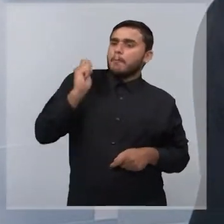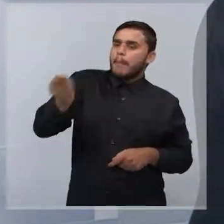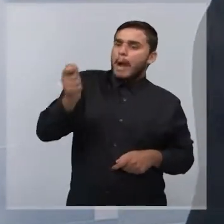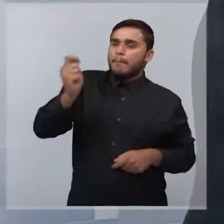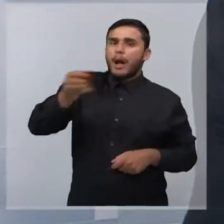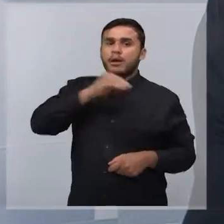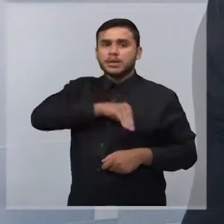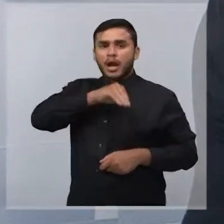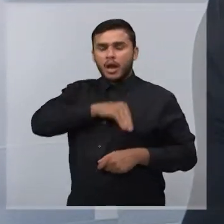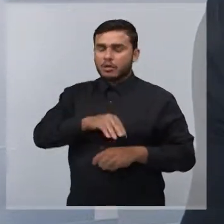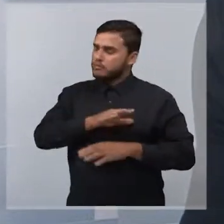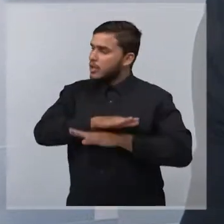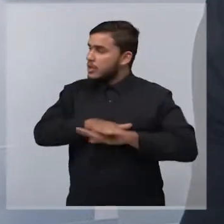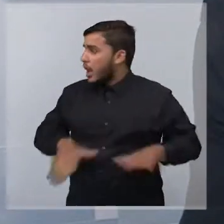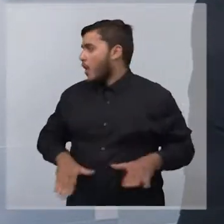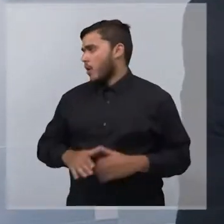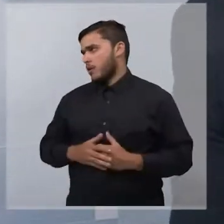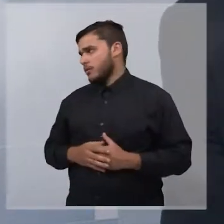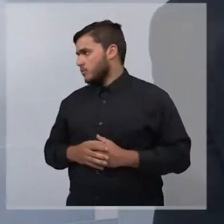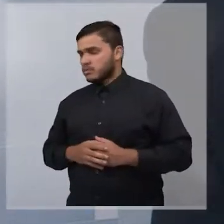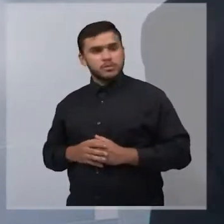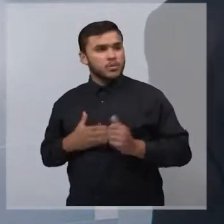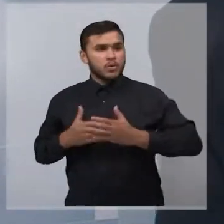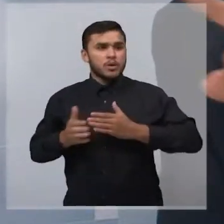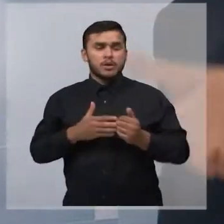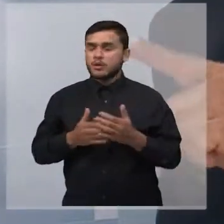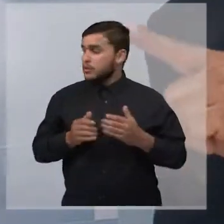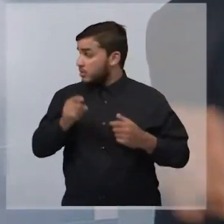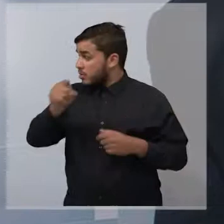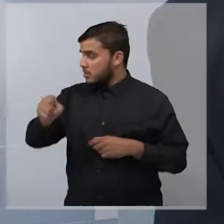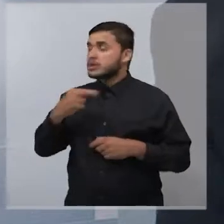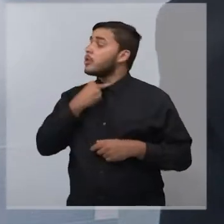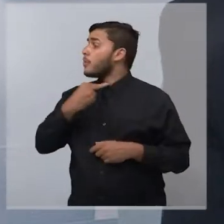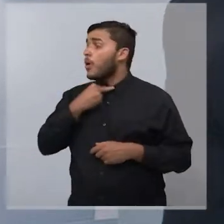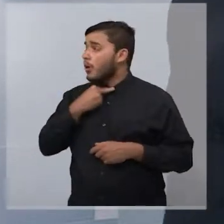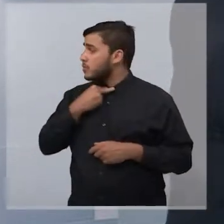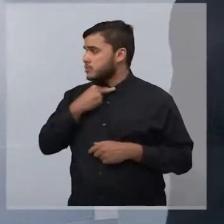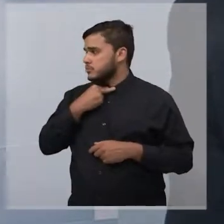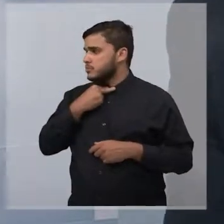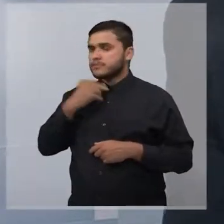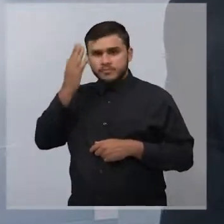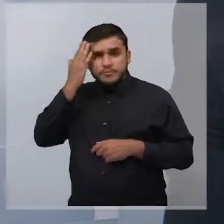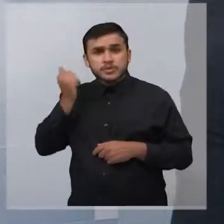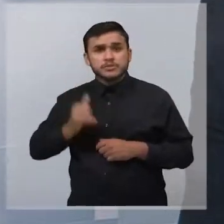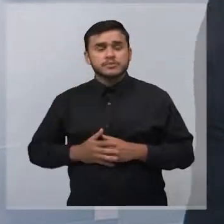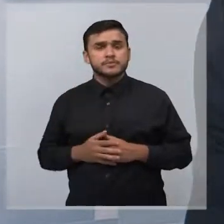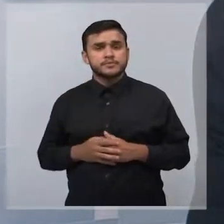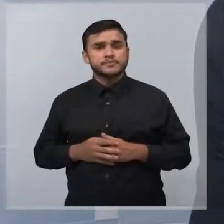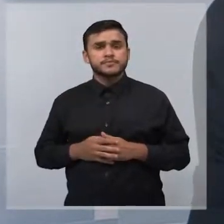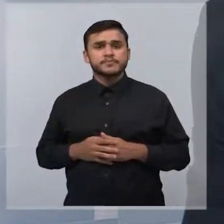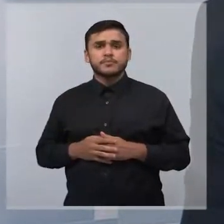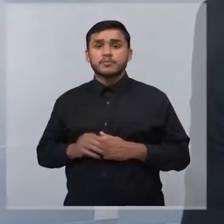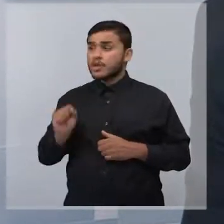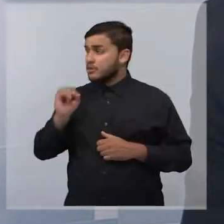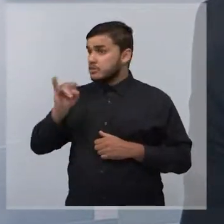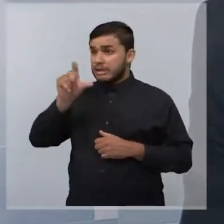do dinheiro público através de um cargo comissionado, na prefeitura ou na Câmara. Esses aí ficarão impedidos